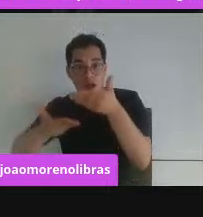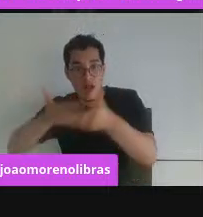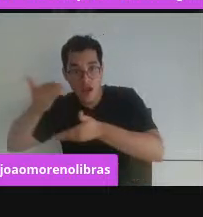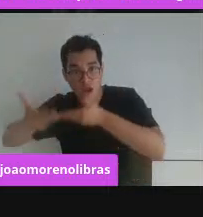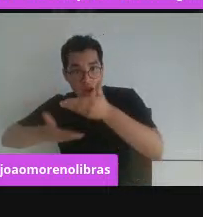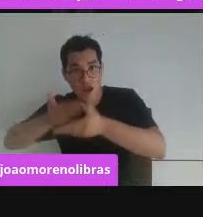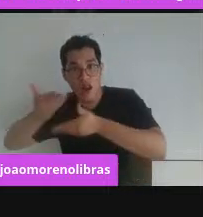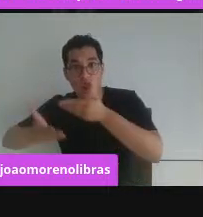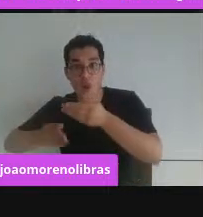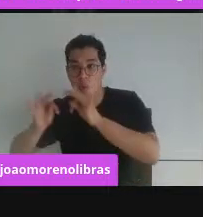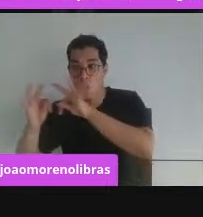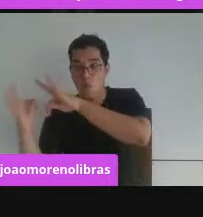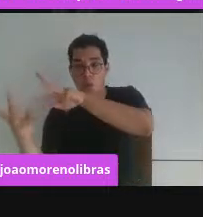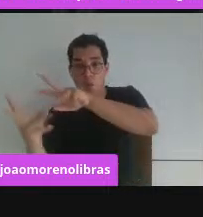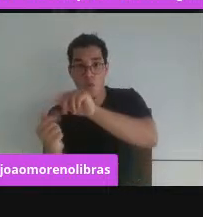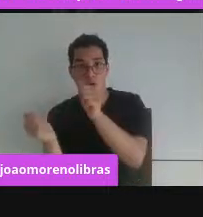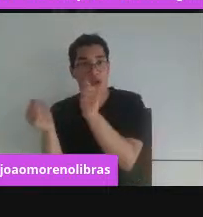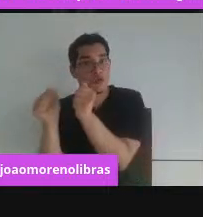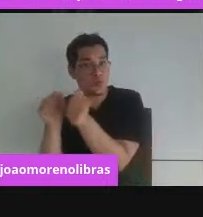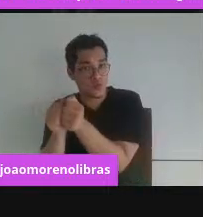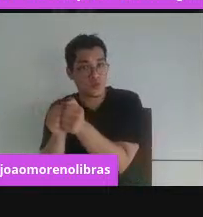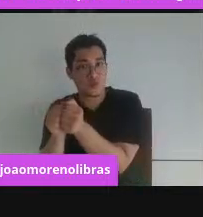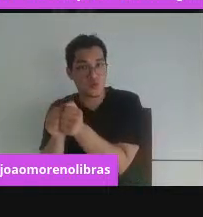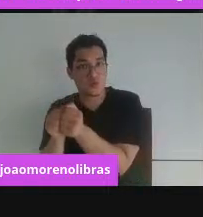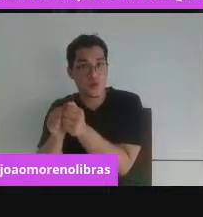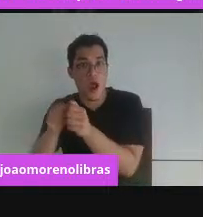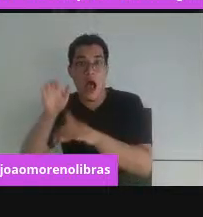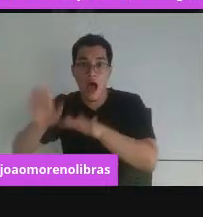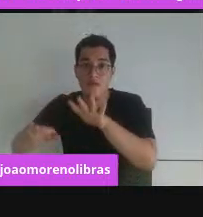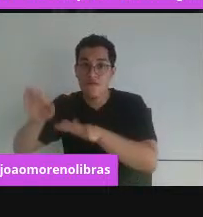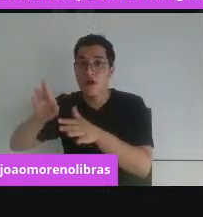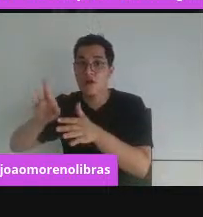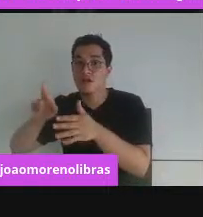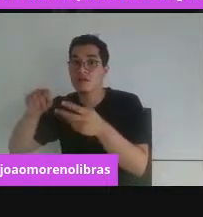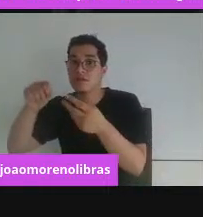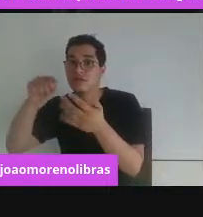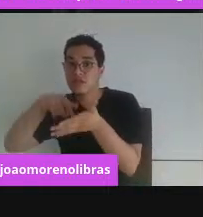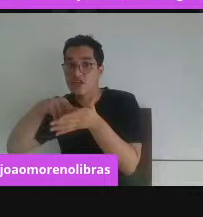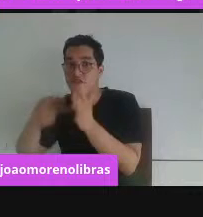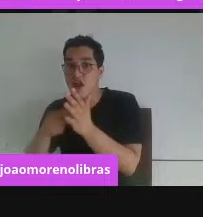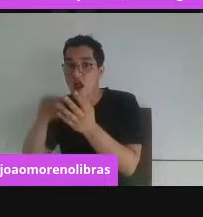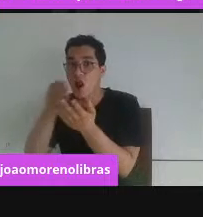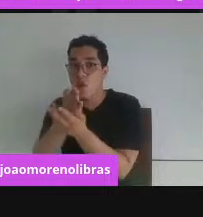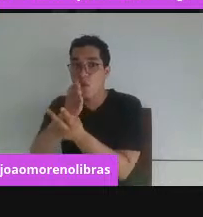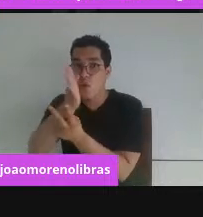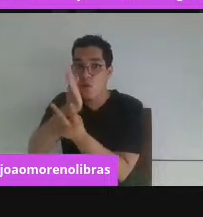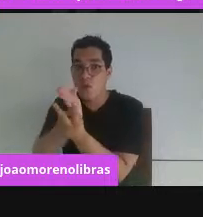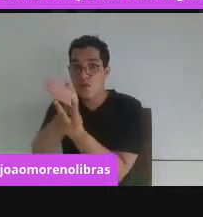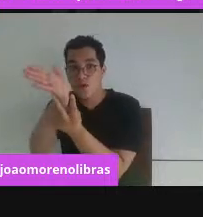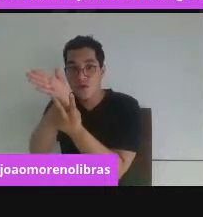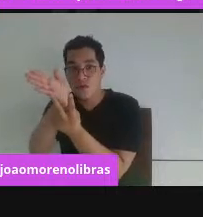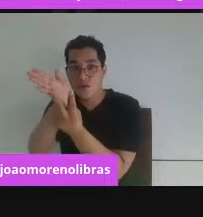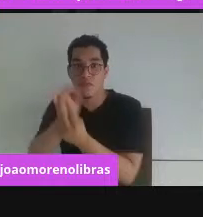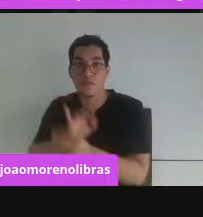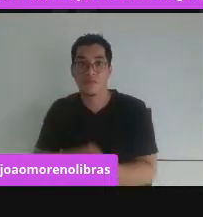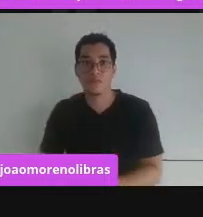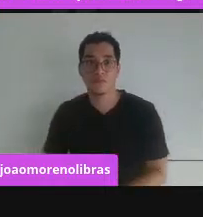cooperativas, simuladas e ambíguas, ironia, cumprimento, elogio, lisonja, polidez,